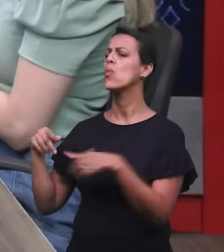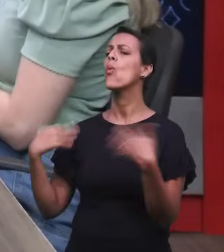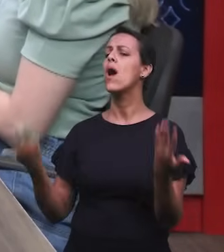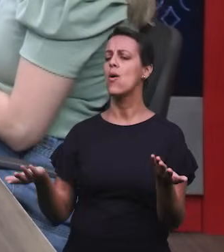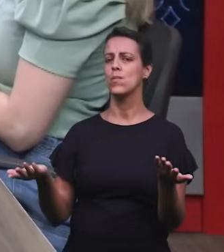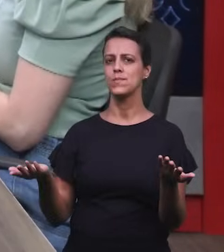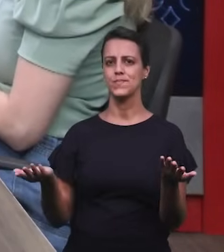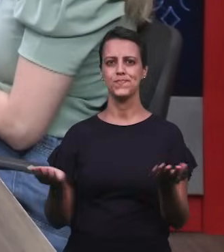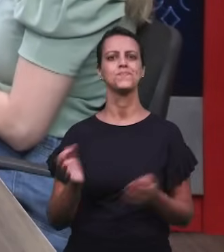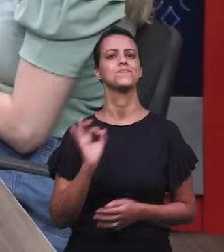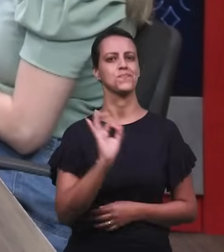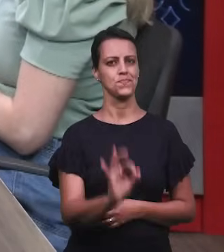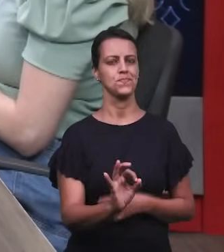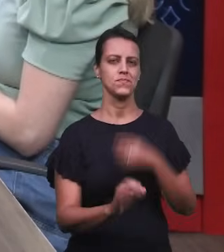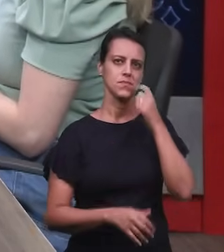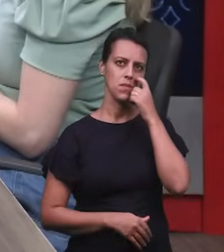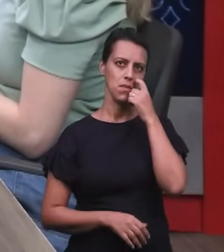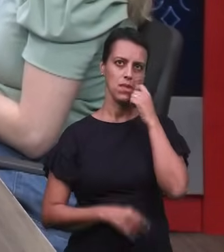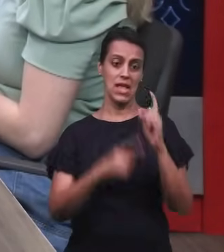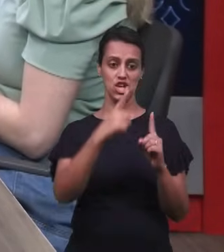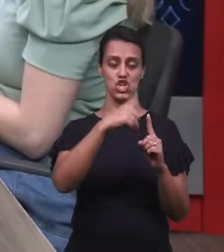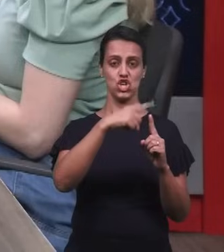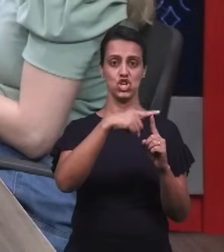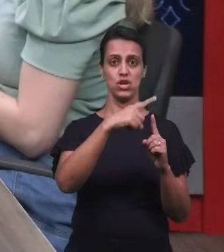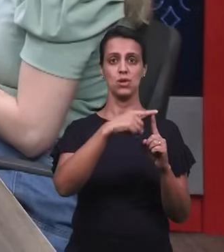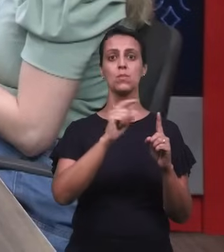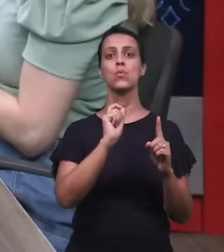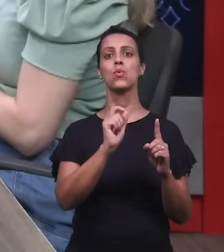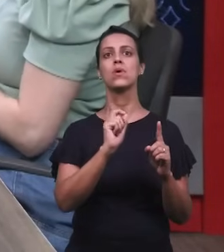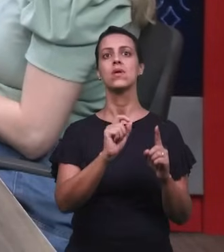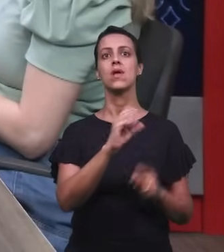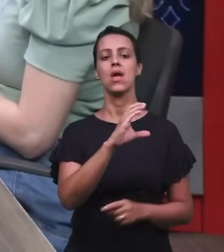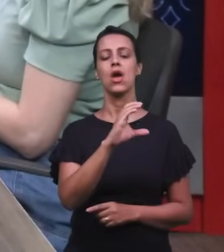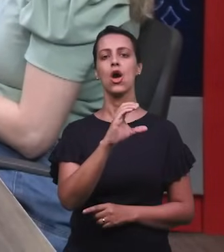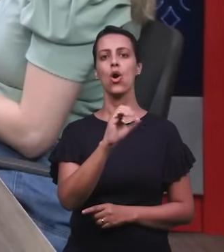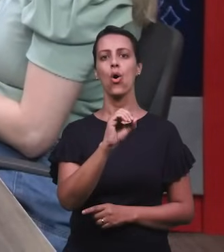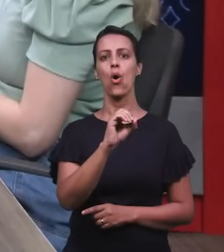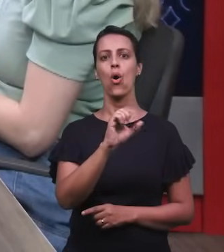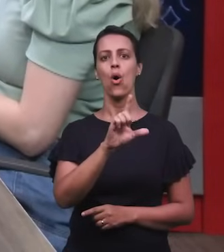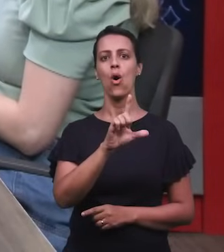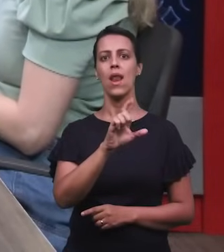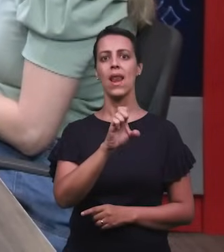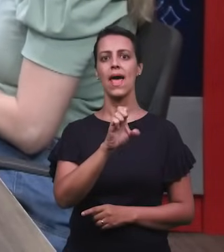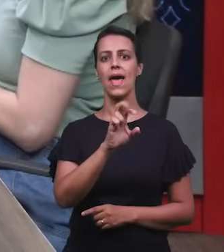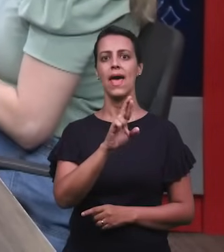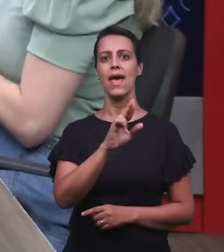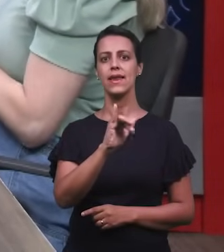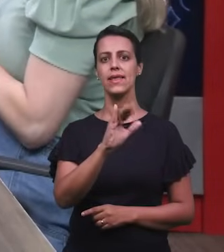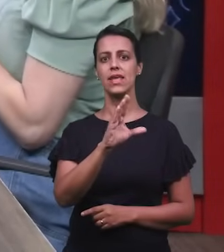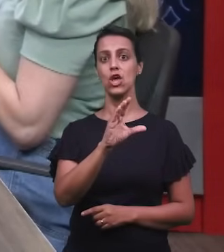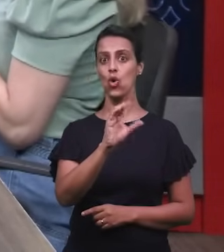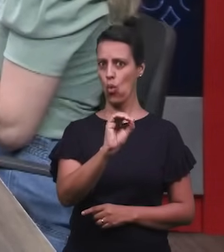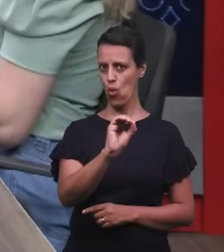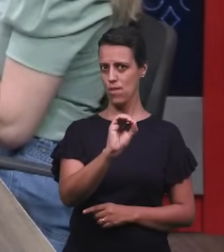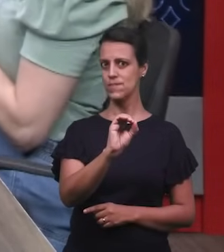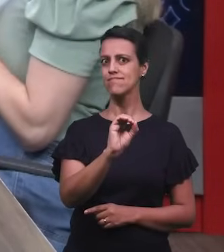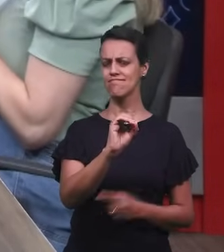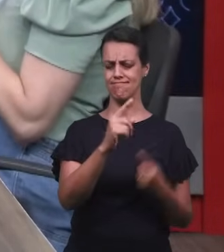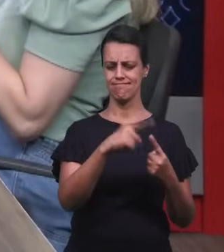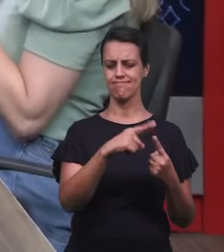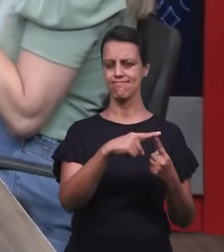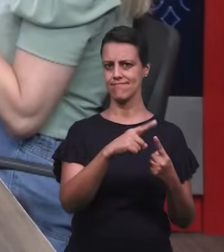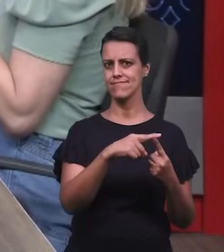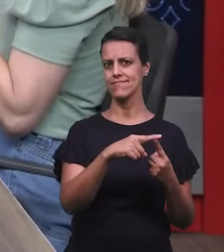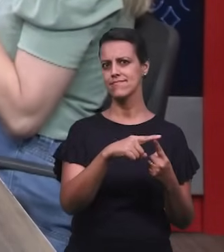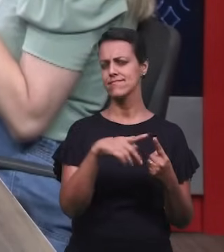Certo, então vamos lá. O primeiro temperamento que nós vamos falar é o colérico. Então, quais são os pontos fortes? Todos